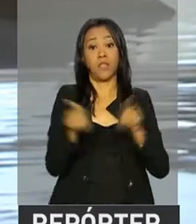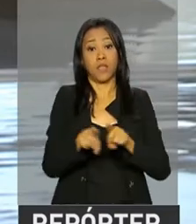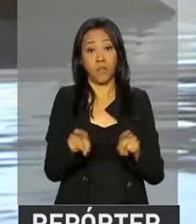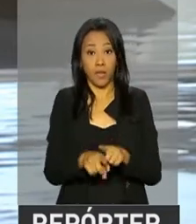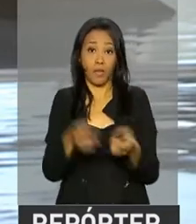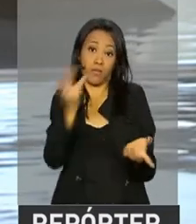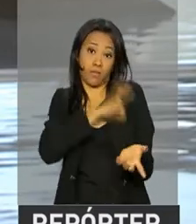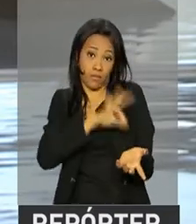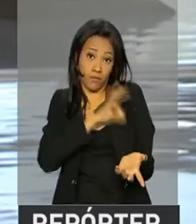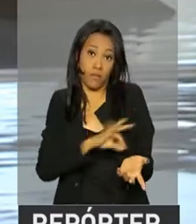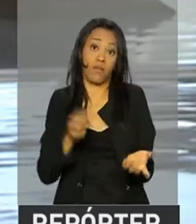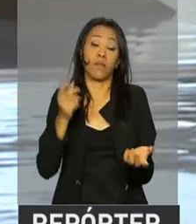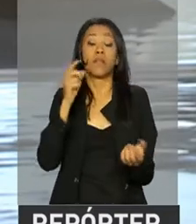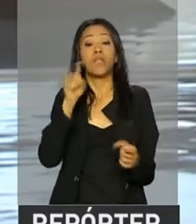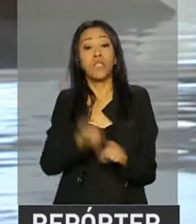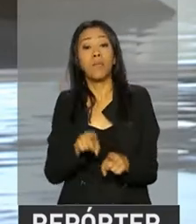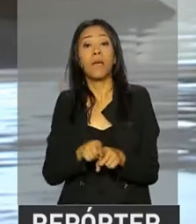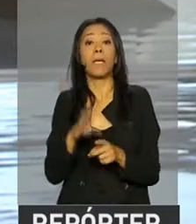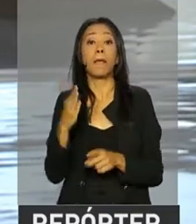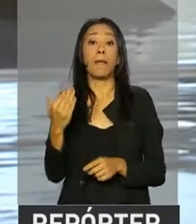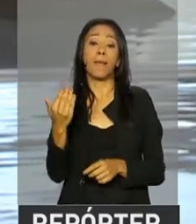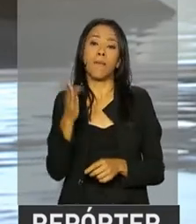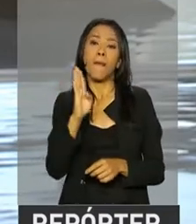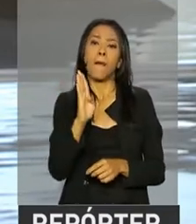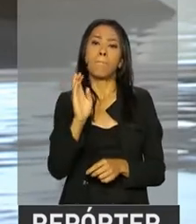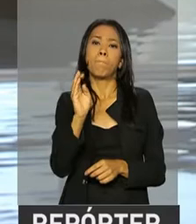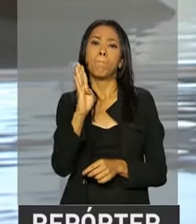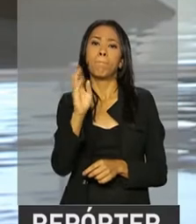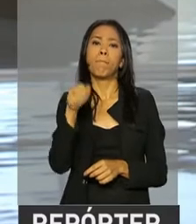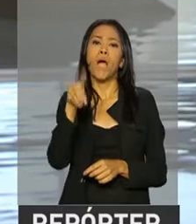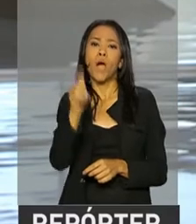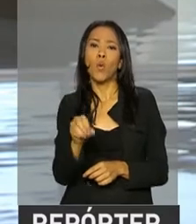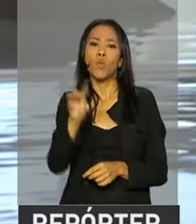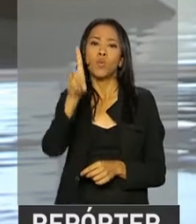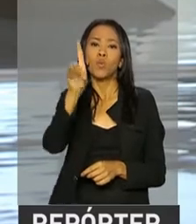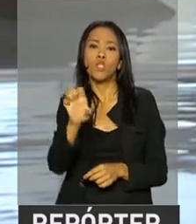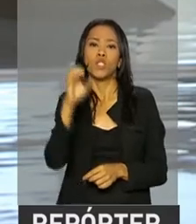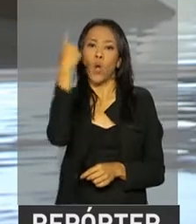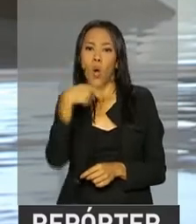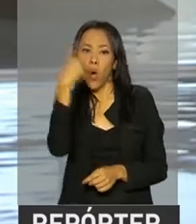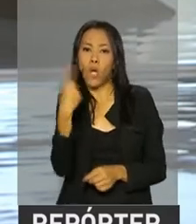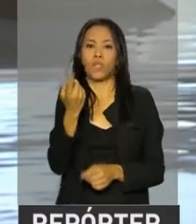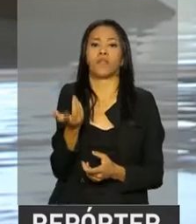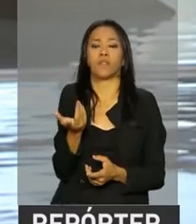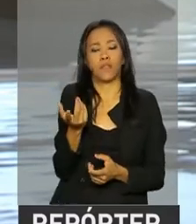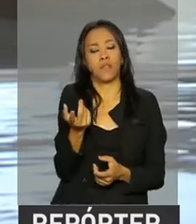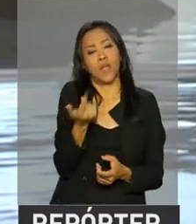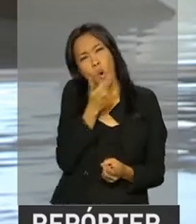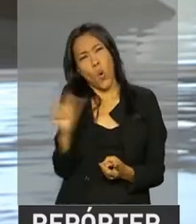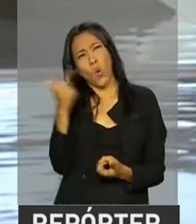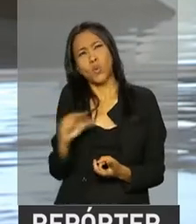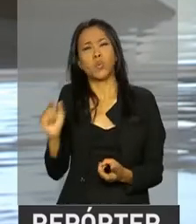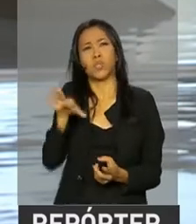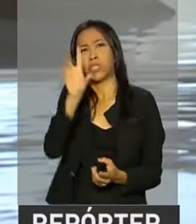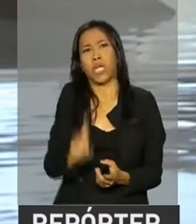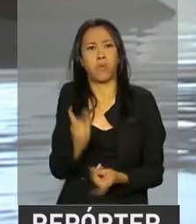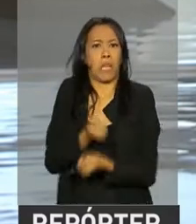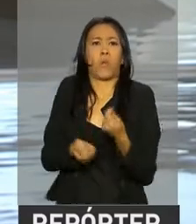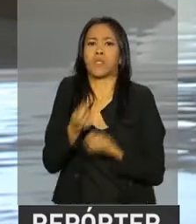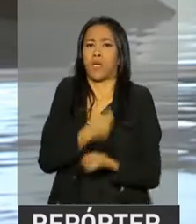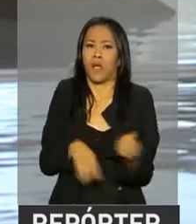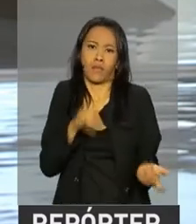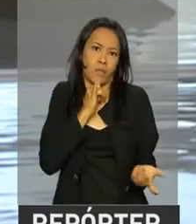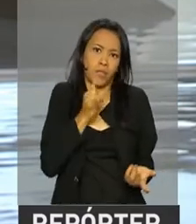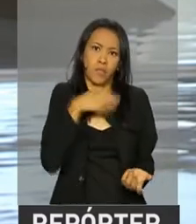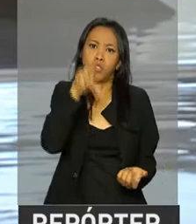questão do banco de horas agora outros pontos e outros direitos não podem ser negociados como por exemplo o